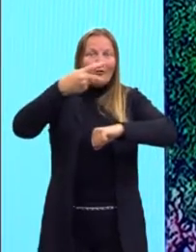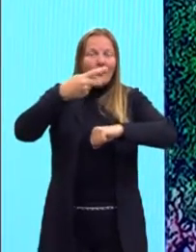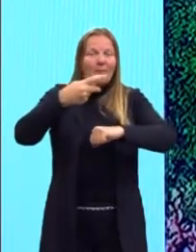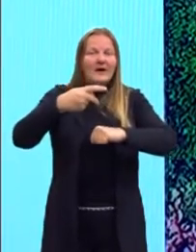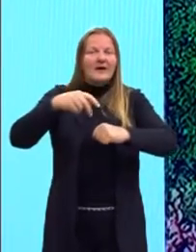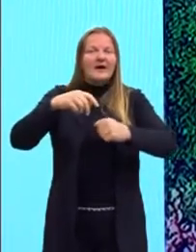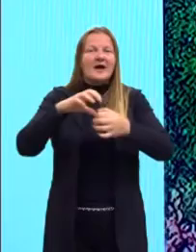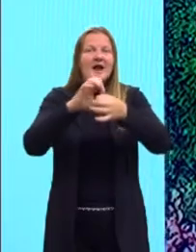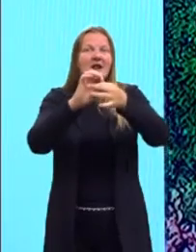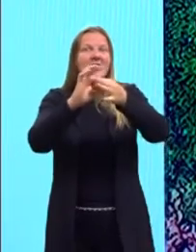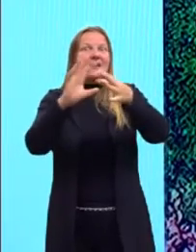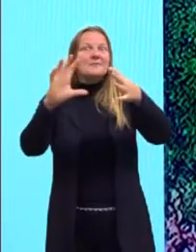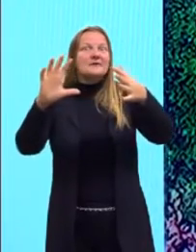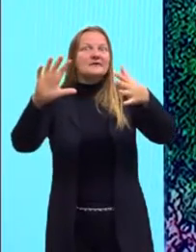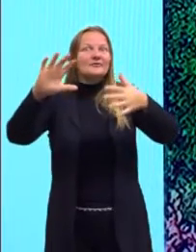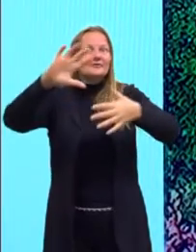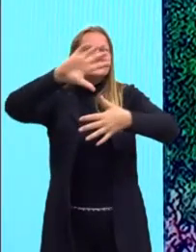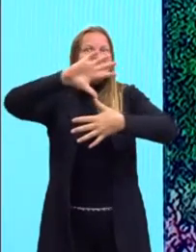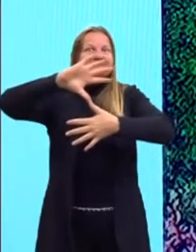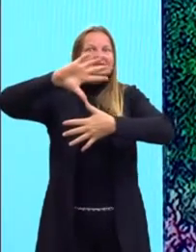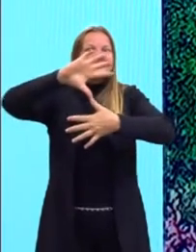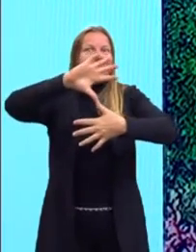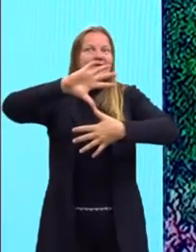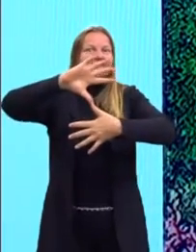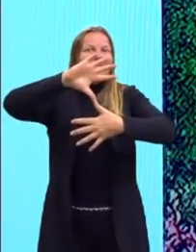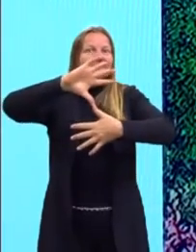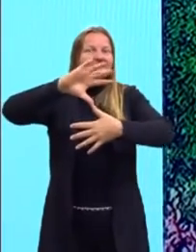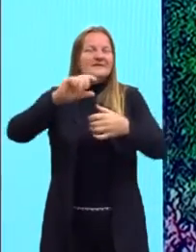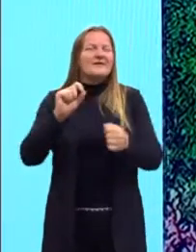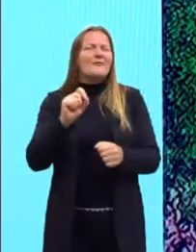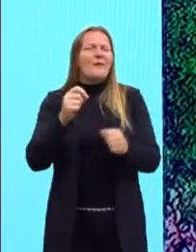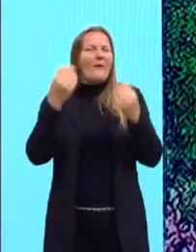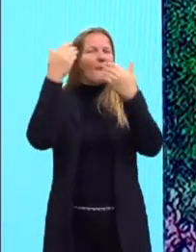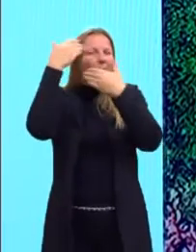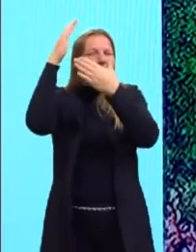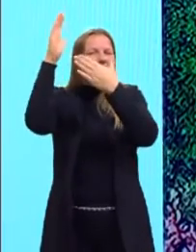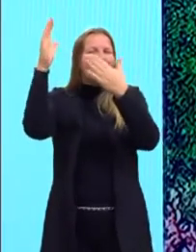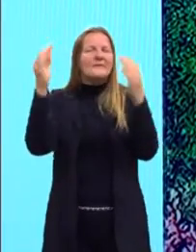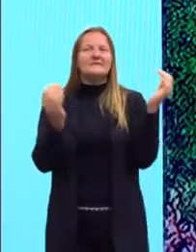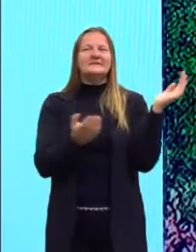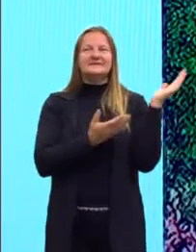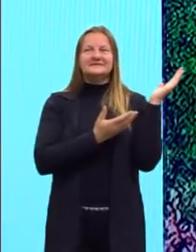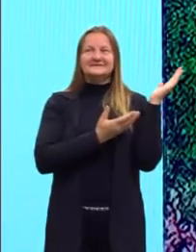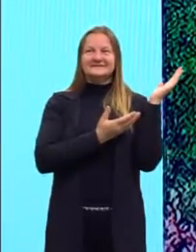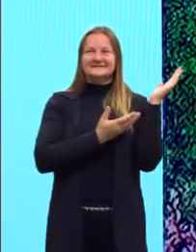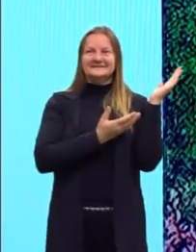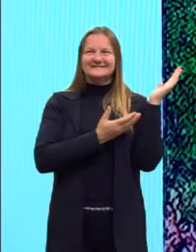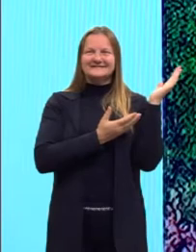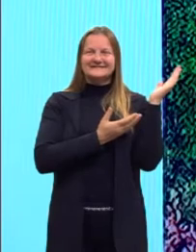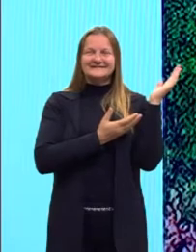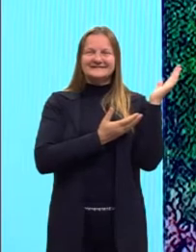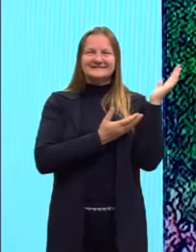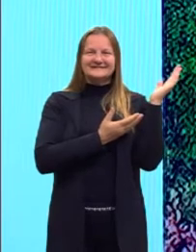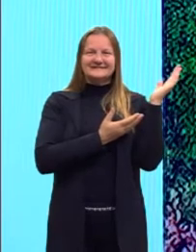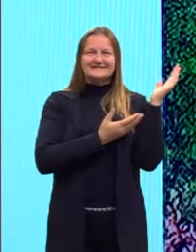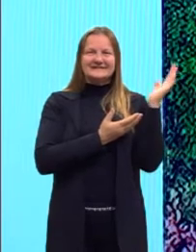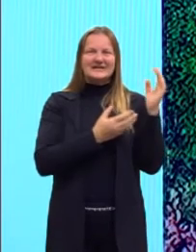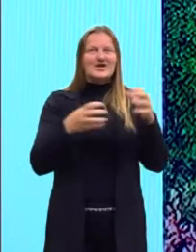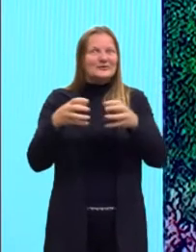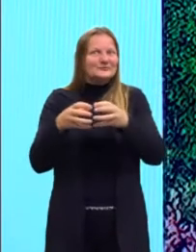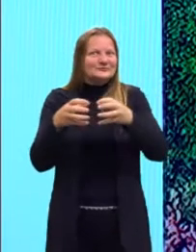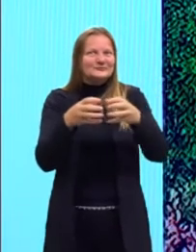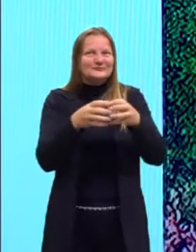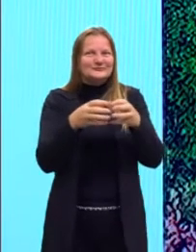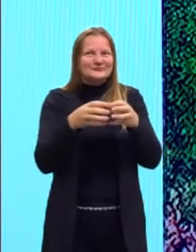para vocês quem são esses homenageados aí na na nossa Copa América tá nós temos aí a escalação dos times